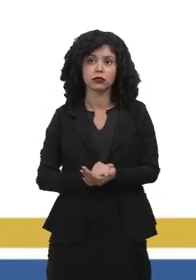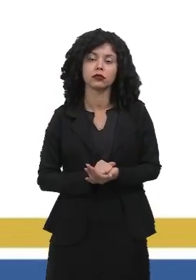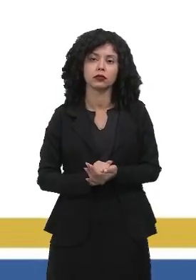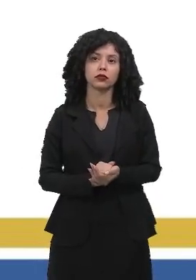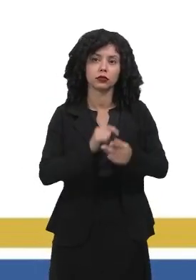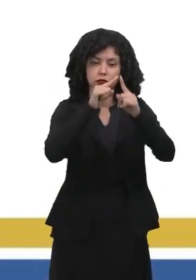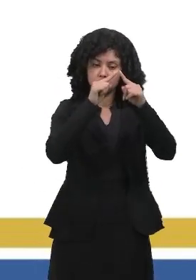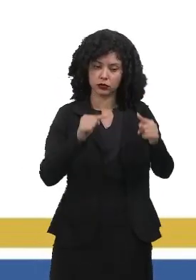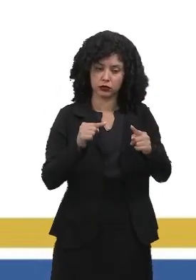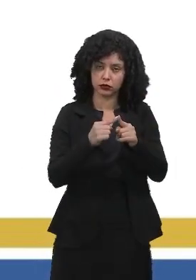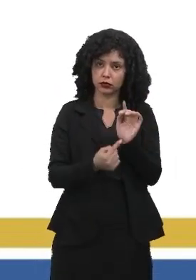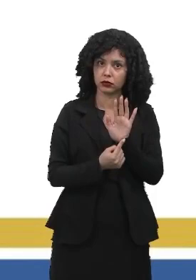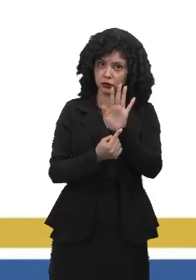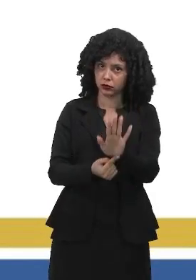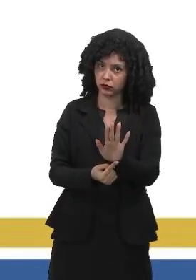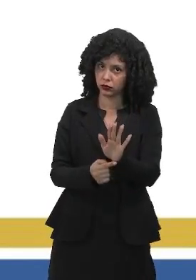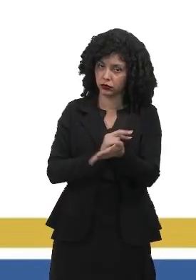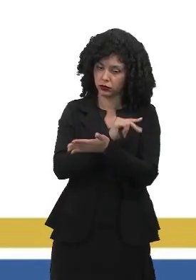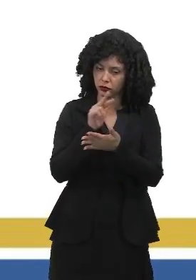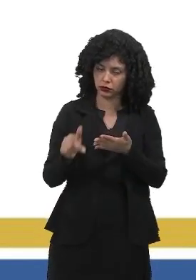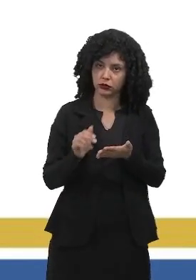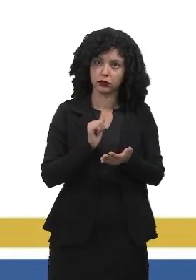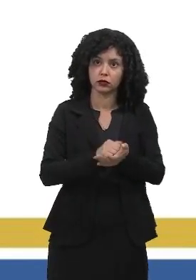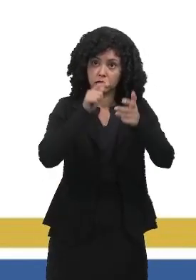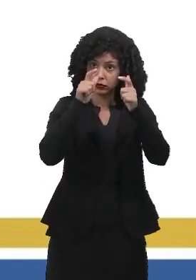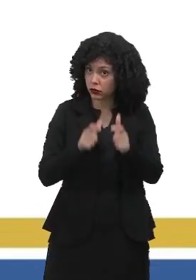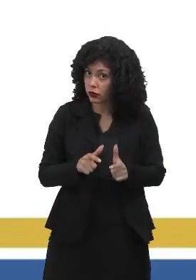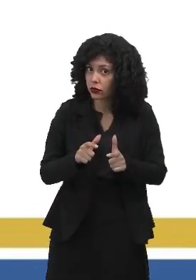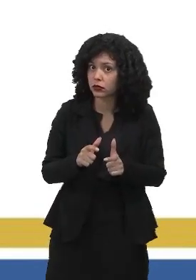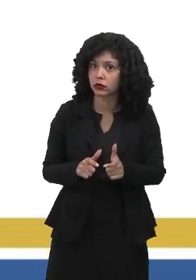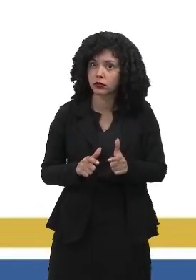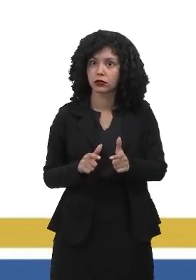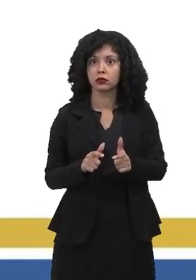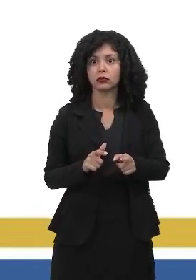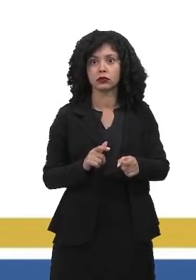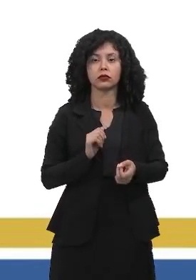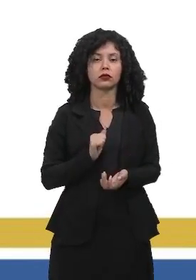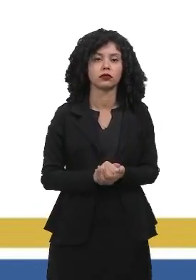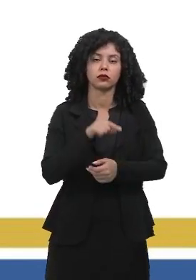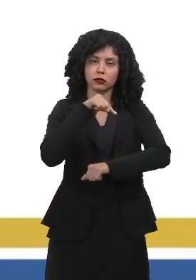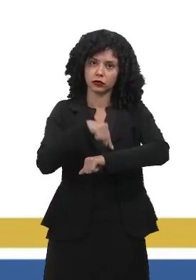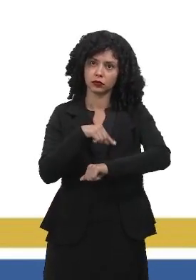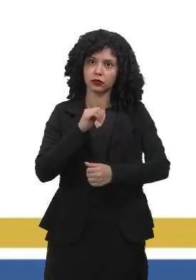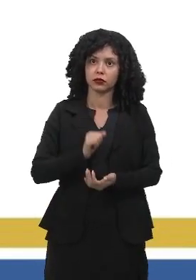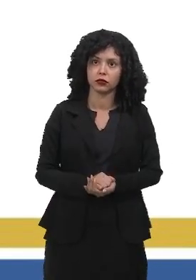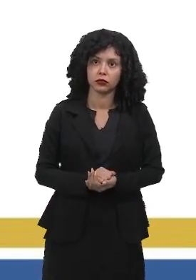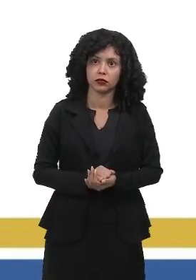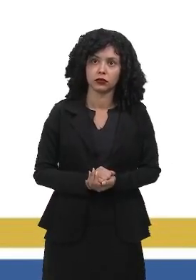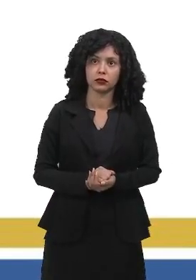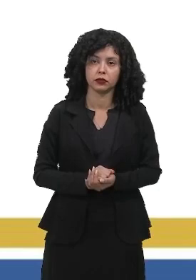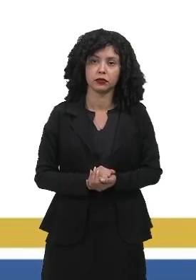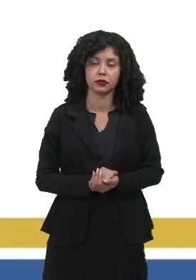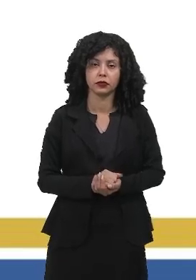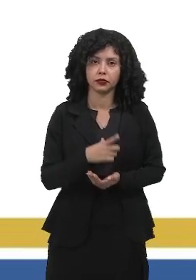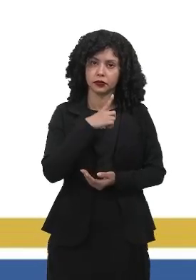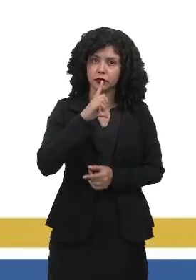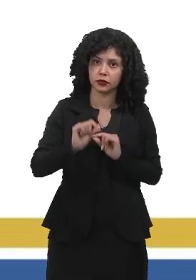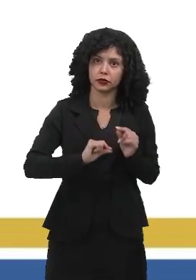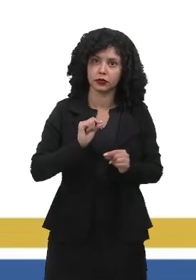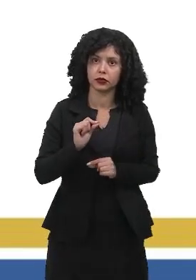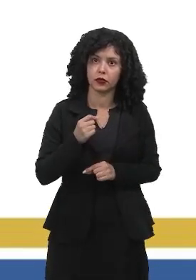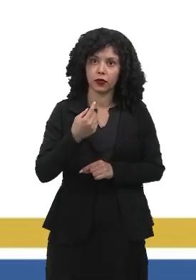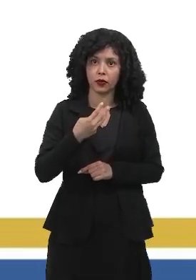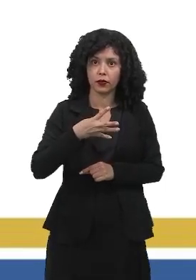temos o delta, que representa essa variação de espaço e variação de tempo. A variação de espaço a gente tem, que foi o